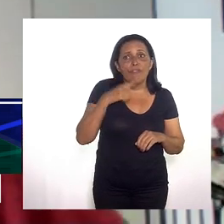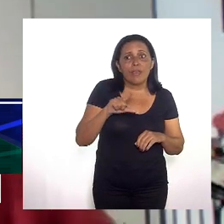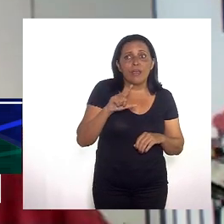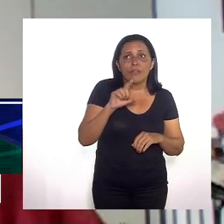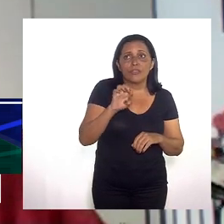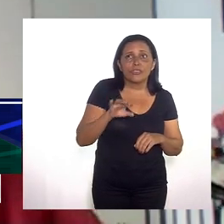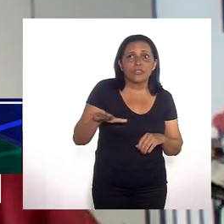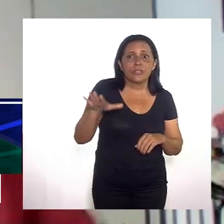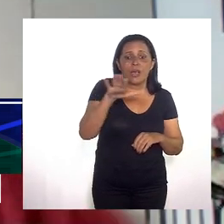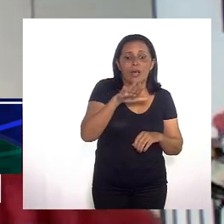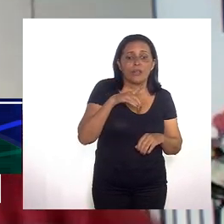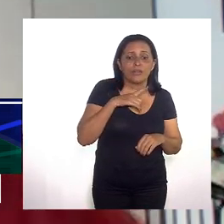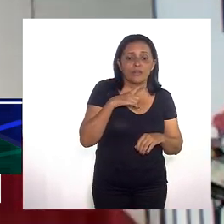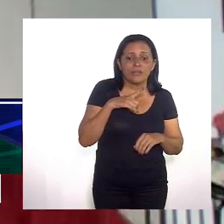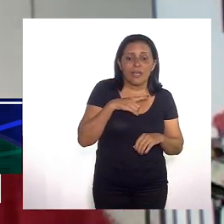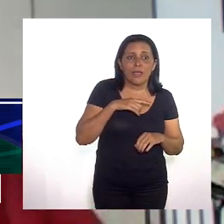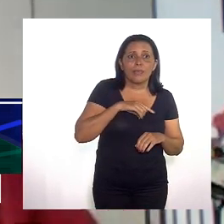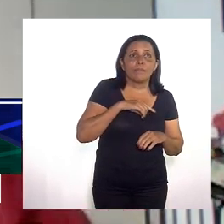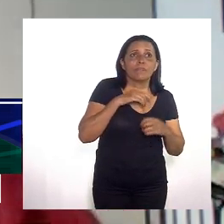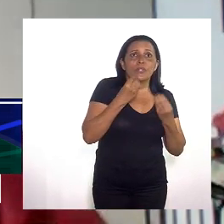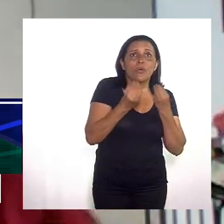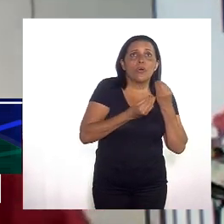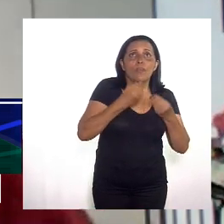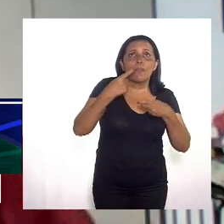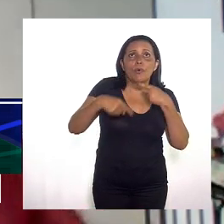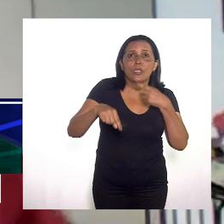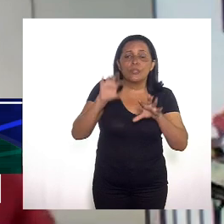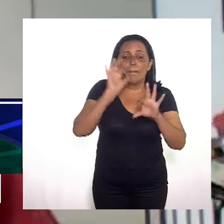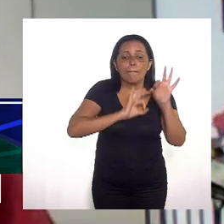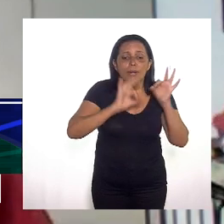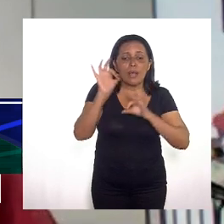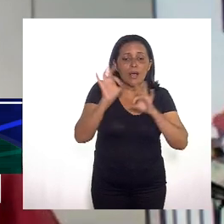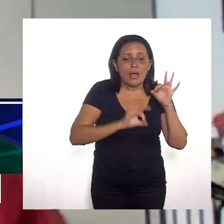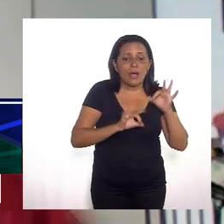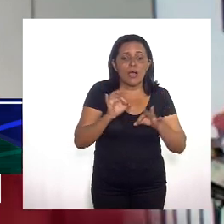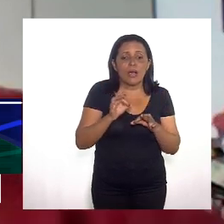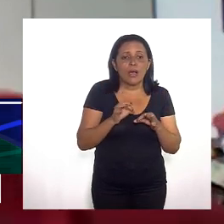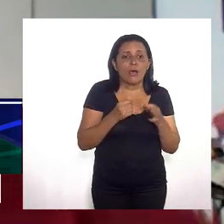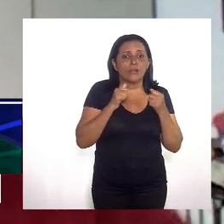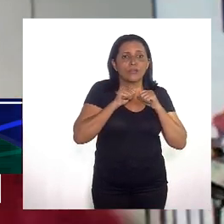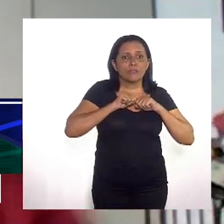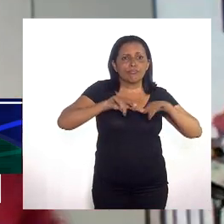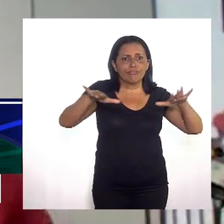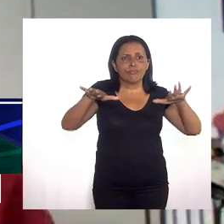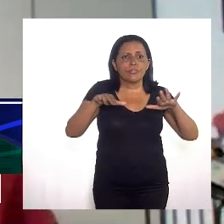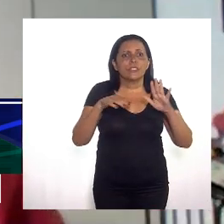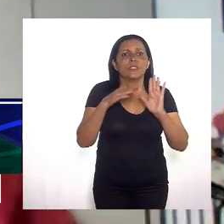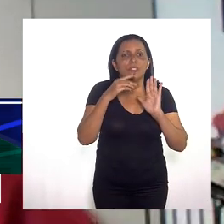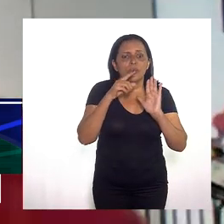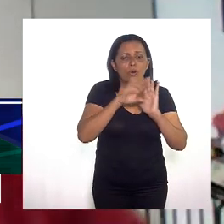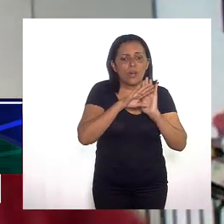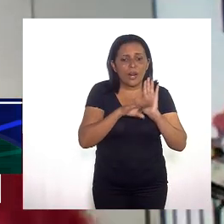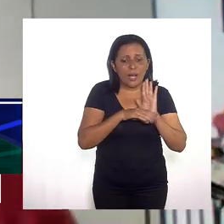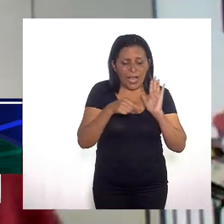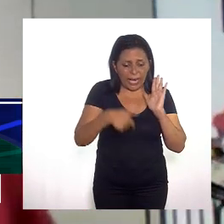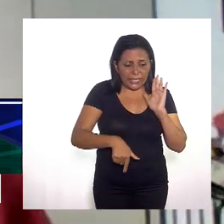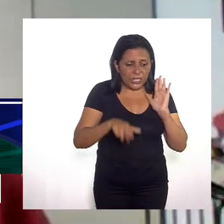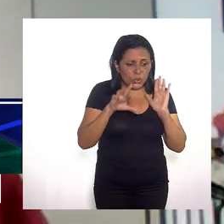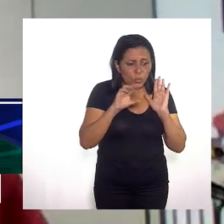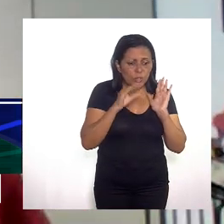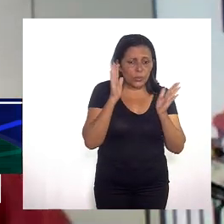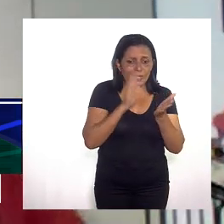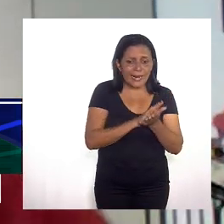lança mapas, lança políticas, planos de suspensão de atividades, regulação de horário. Aqui no Rio de Janeiro não tem